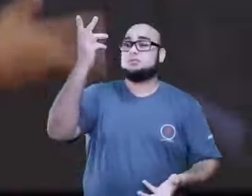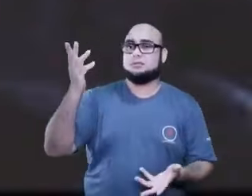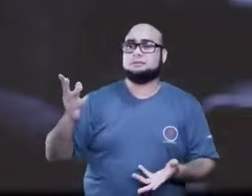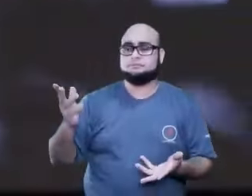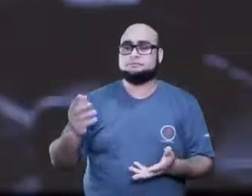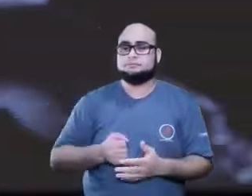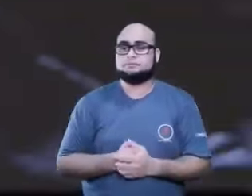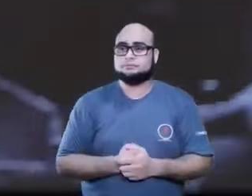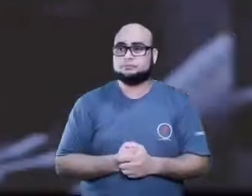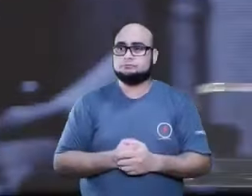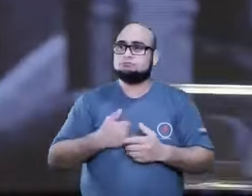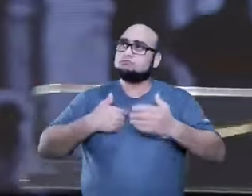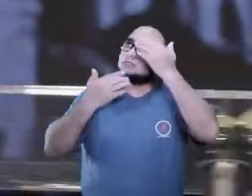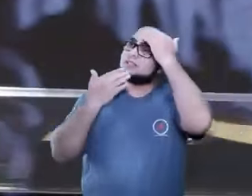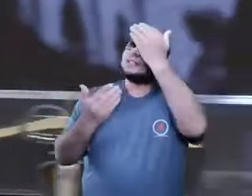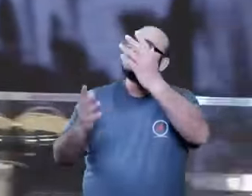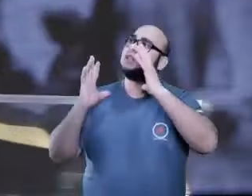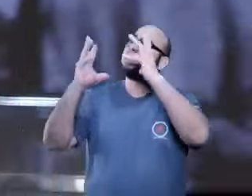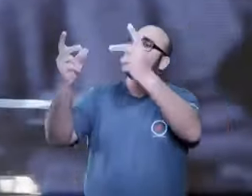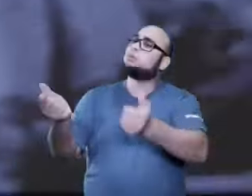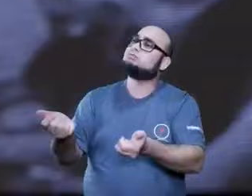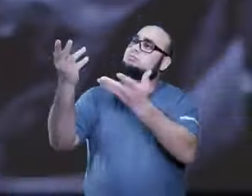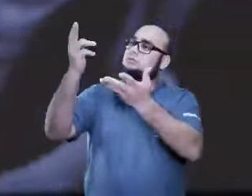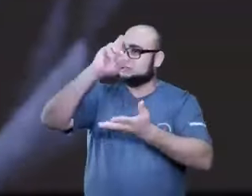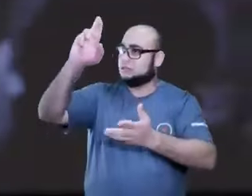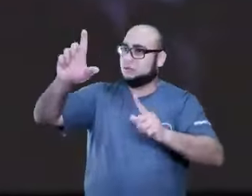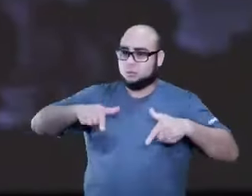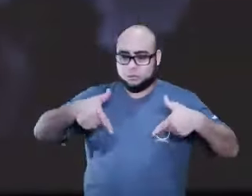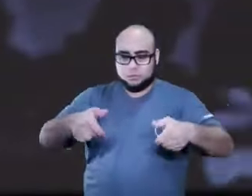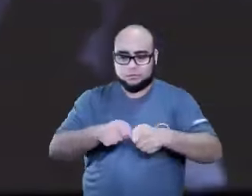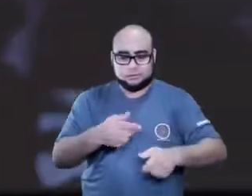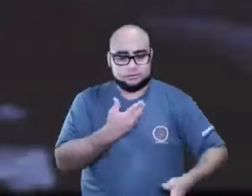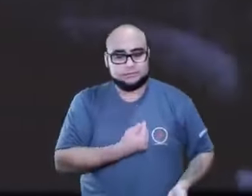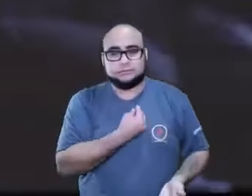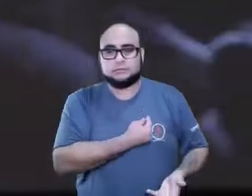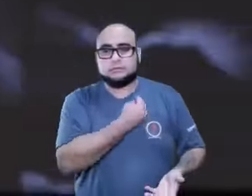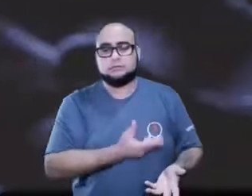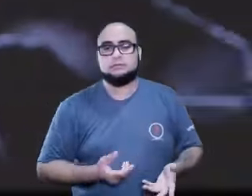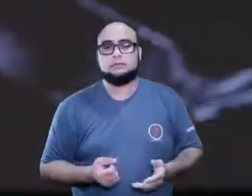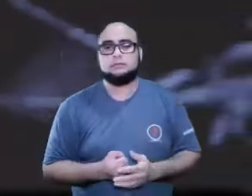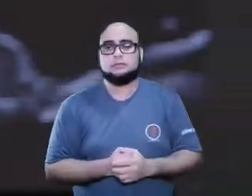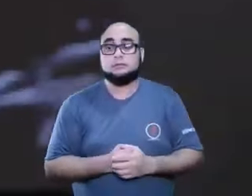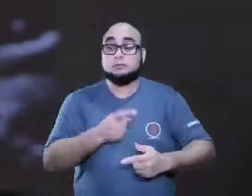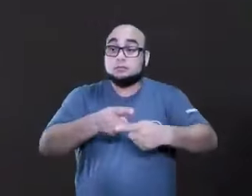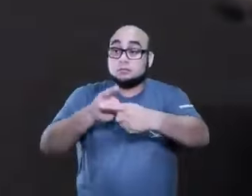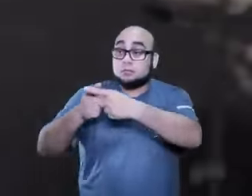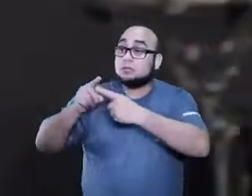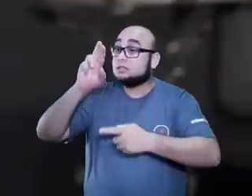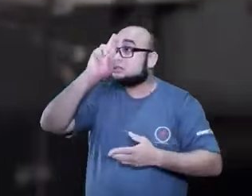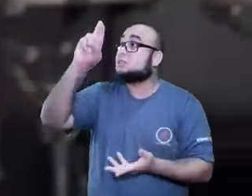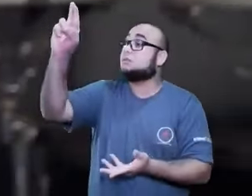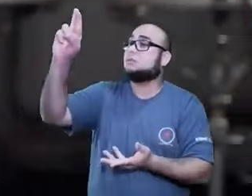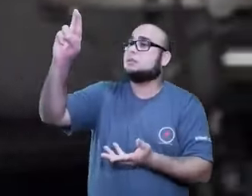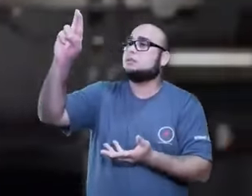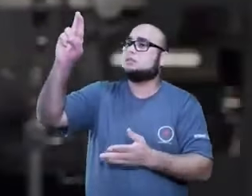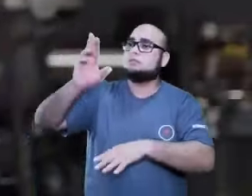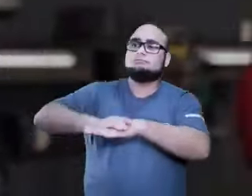Porque eu sou grato a tudo que o Senhor fez pela minha vida. Porque o Senhor é o bem maior que eu